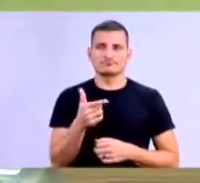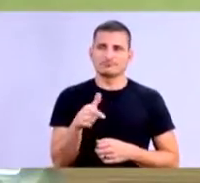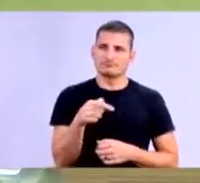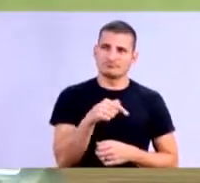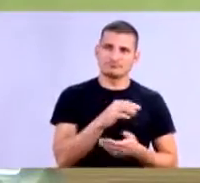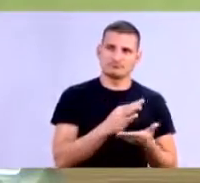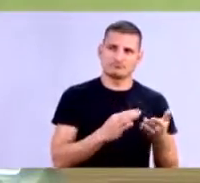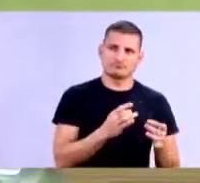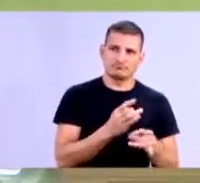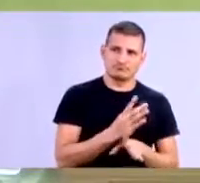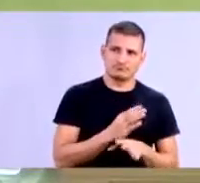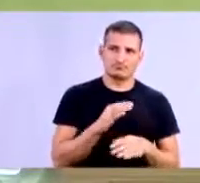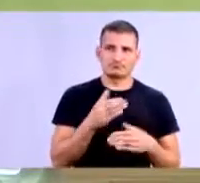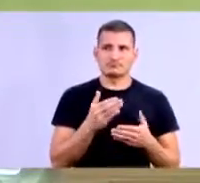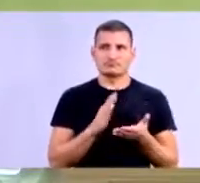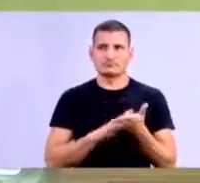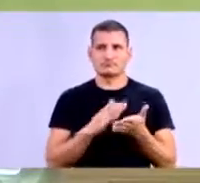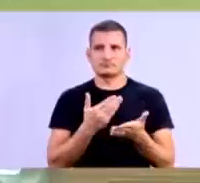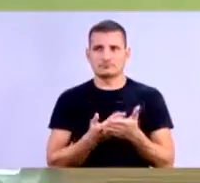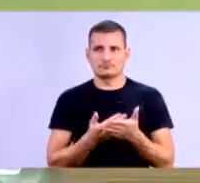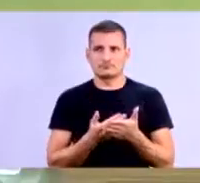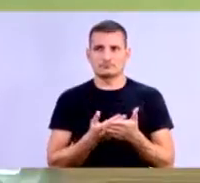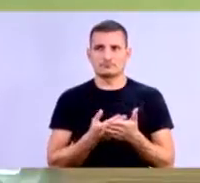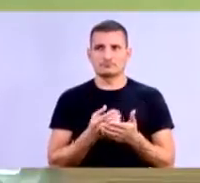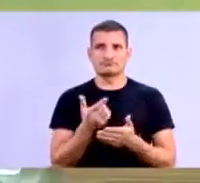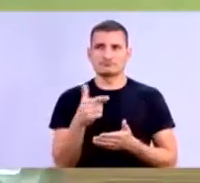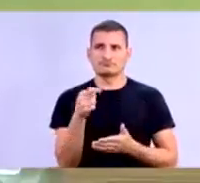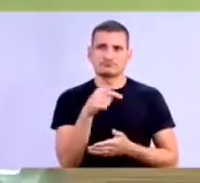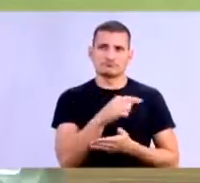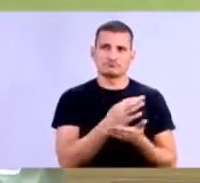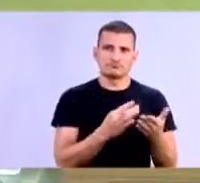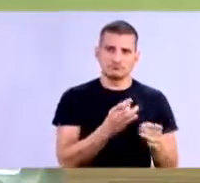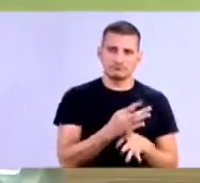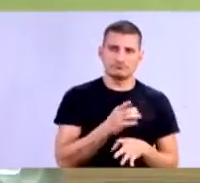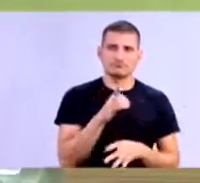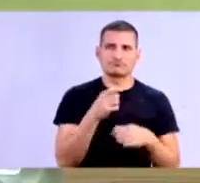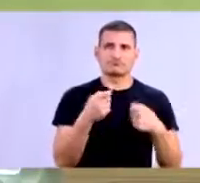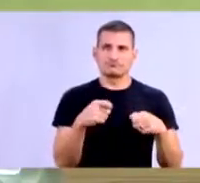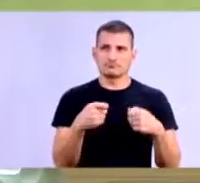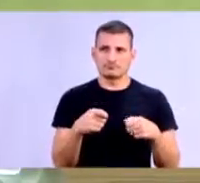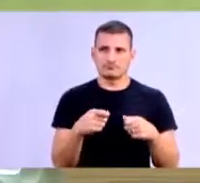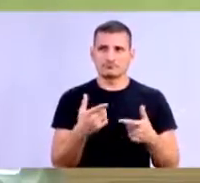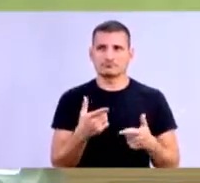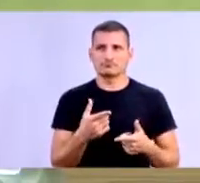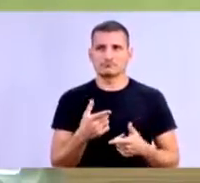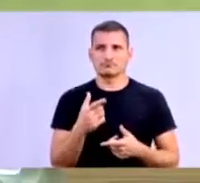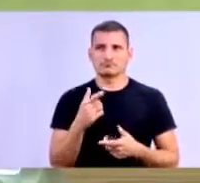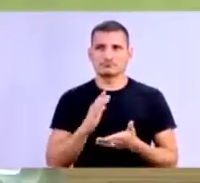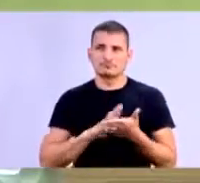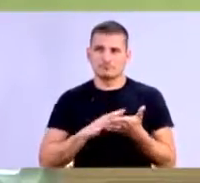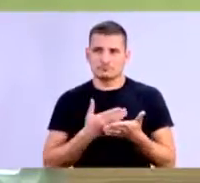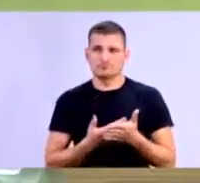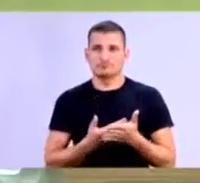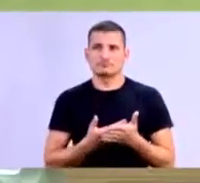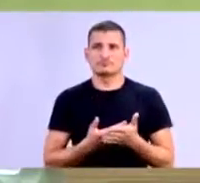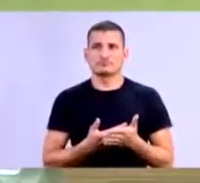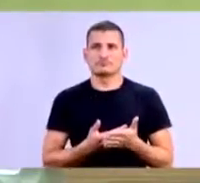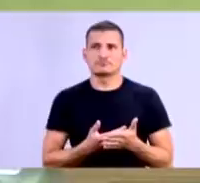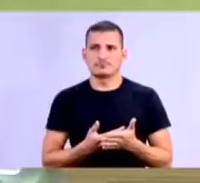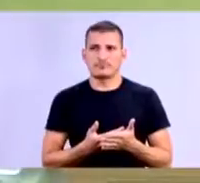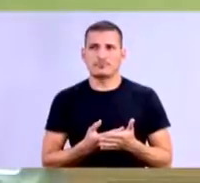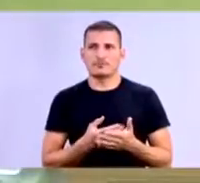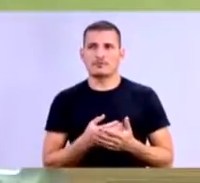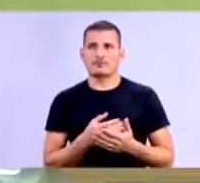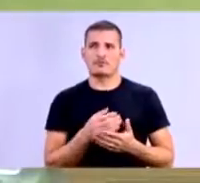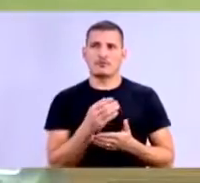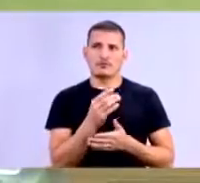Então, interpretação, ela não está ali no texto pronto. Você precisa interpretar. Ligar